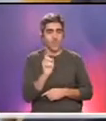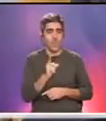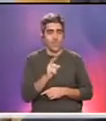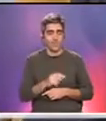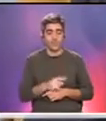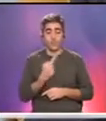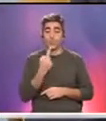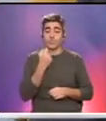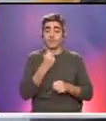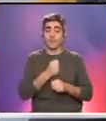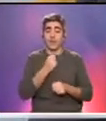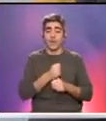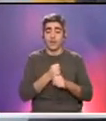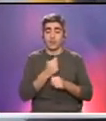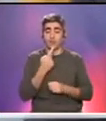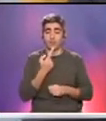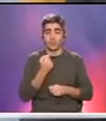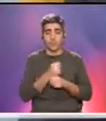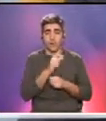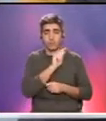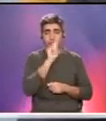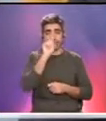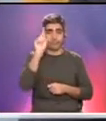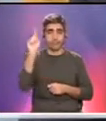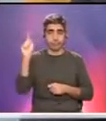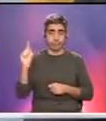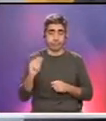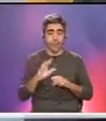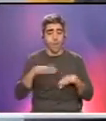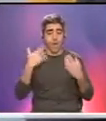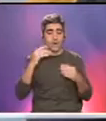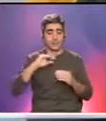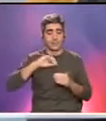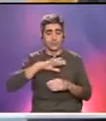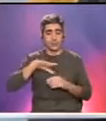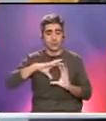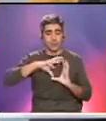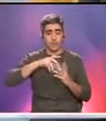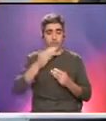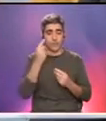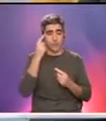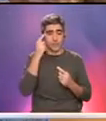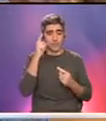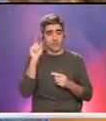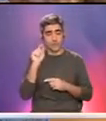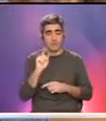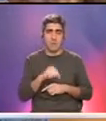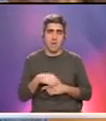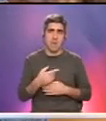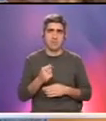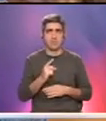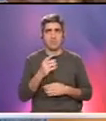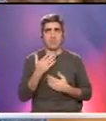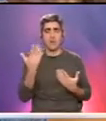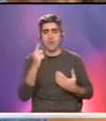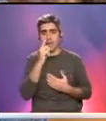Muito trabalho. Pois sim. É, muito trabalho em todo o lado. É. Em todas as partes do mundo. Muita China. Agora, neste momento, é na Alemanha.